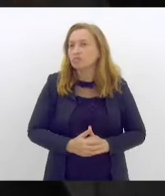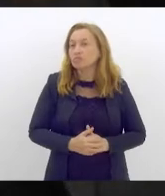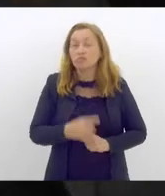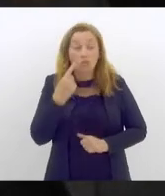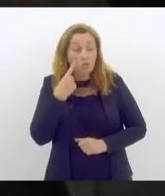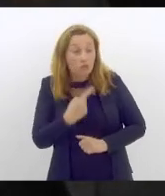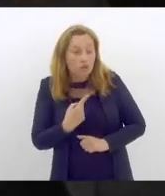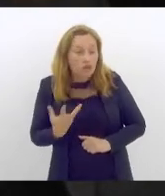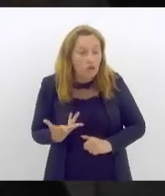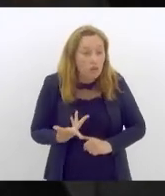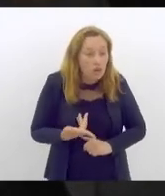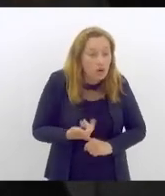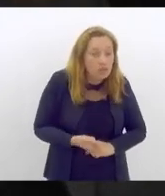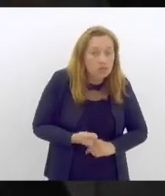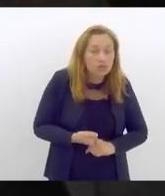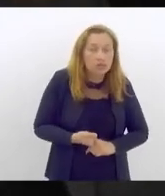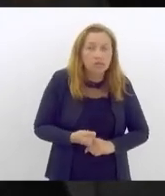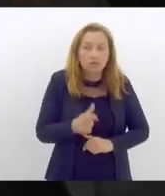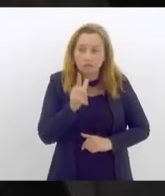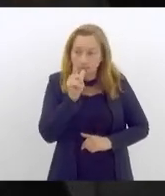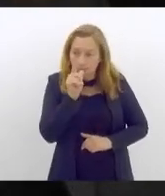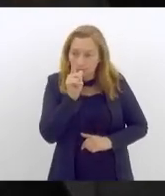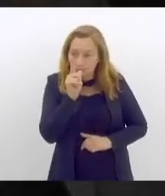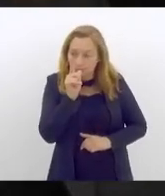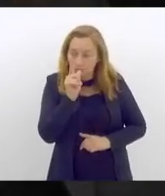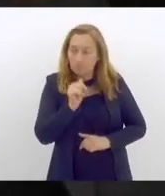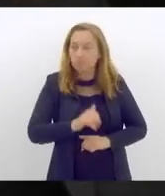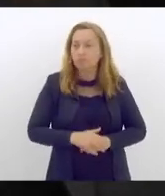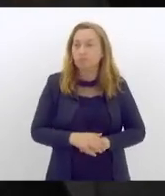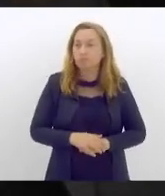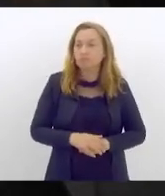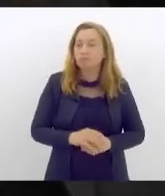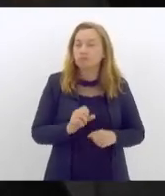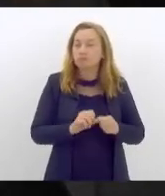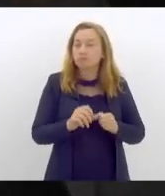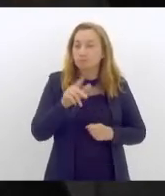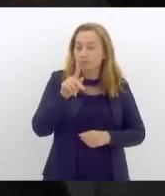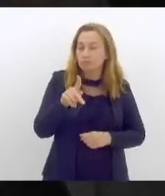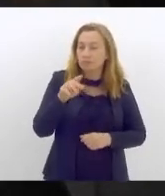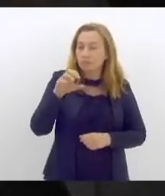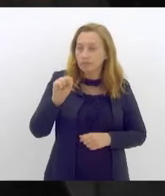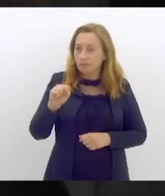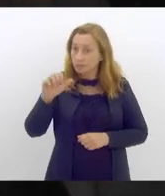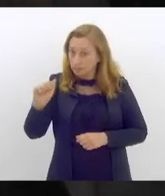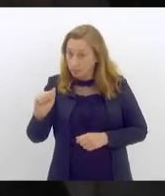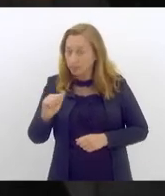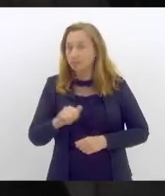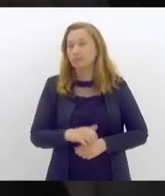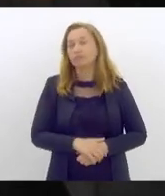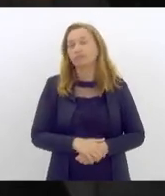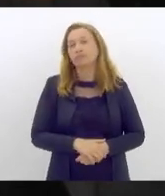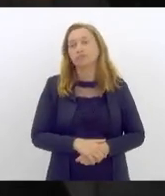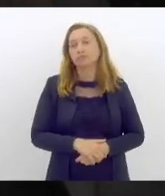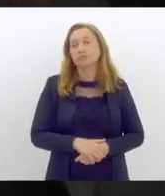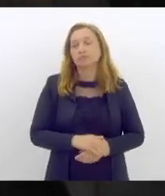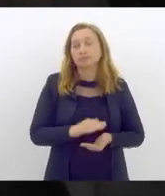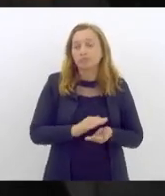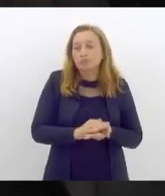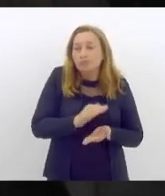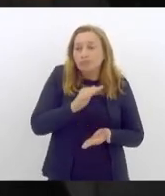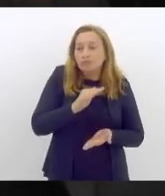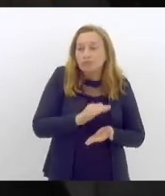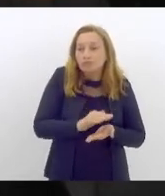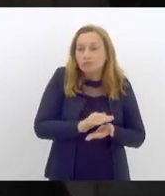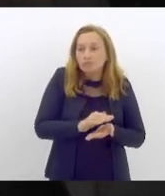qualidade da próstata e fazer o PSA o volume